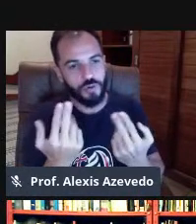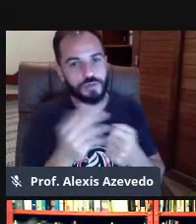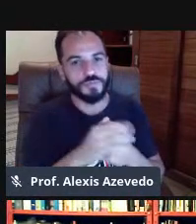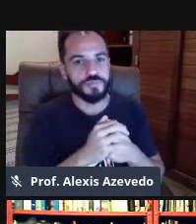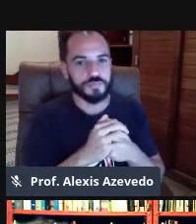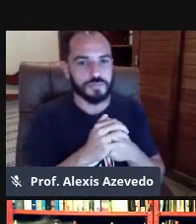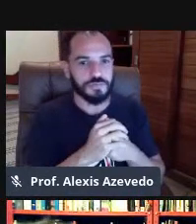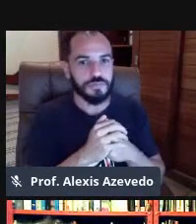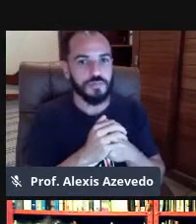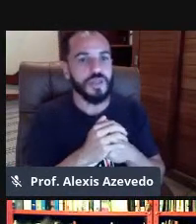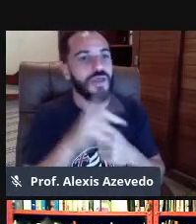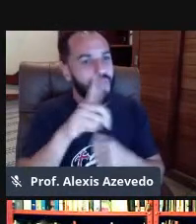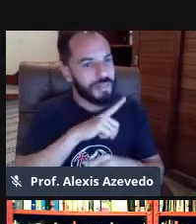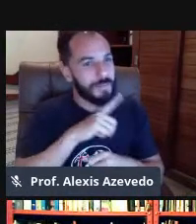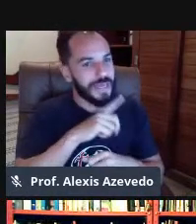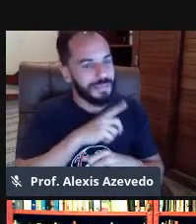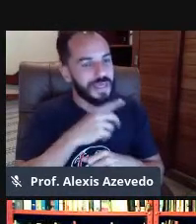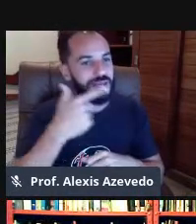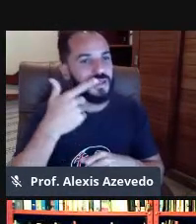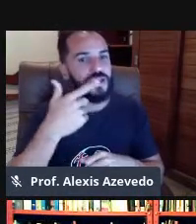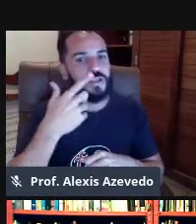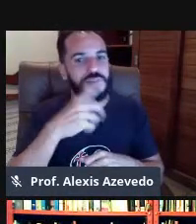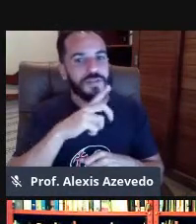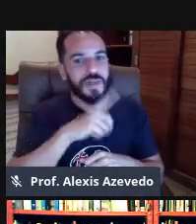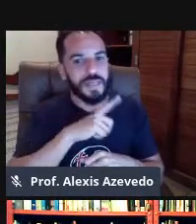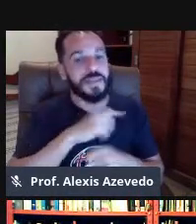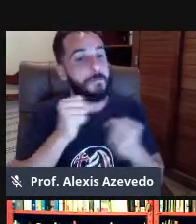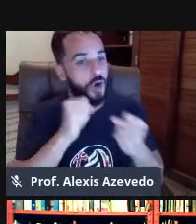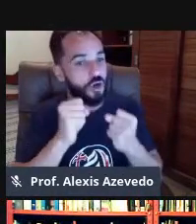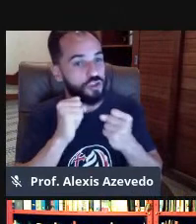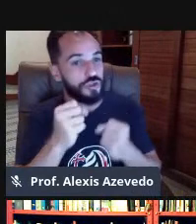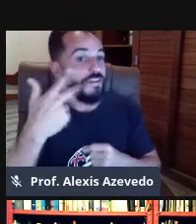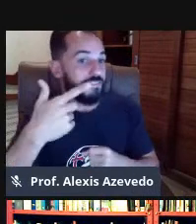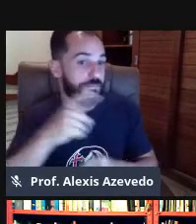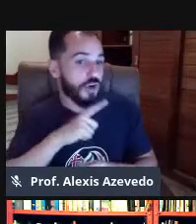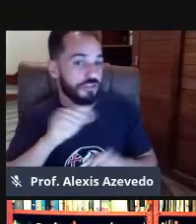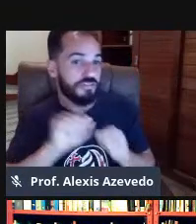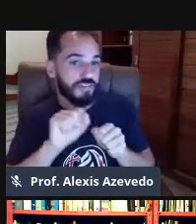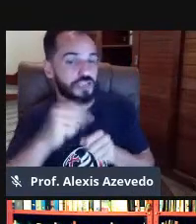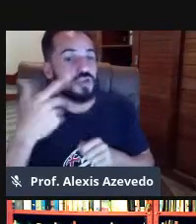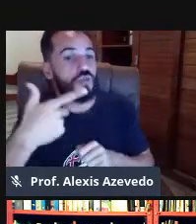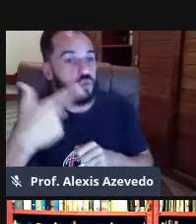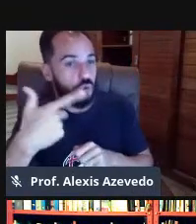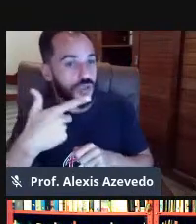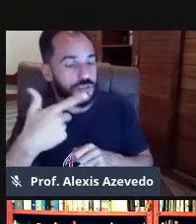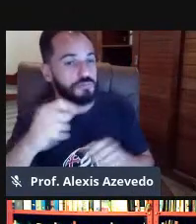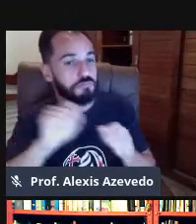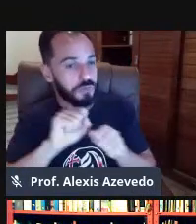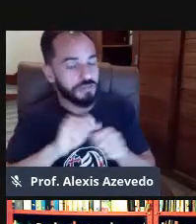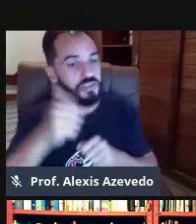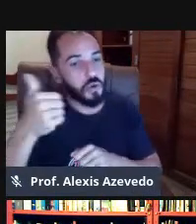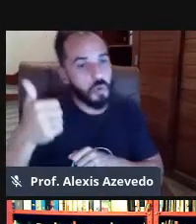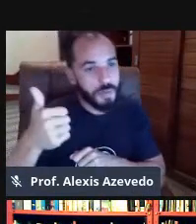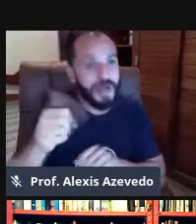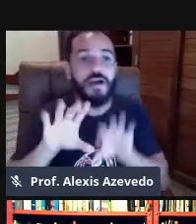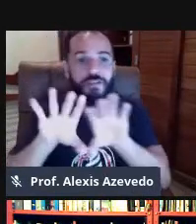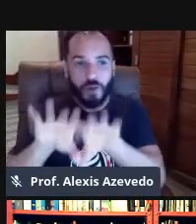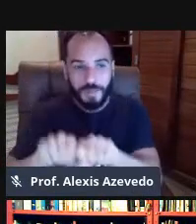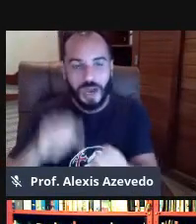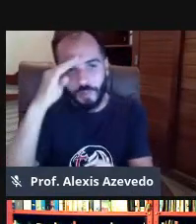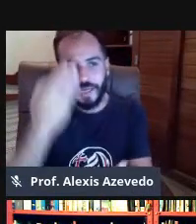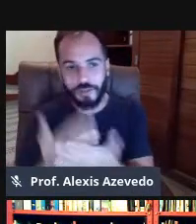dois horários também, além de realizar todo um conjunto de atividades que são próprias para a formação da licenciatura,